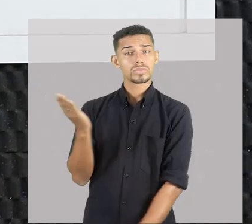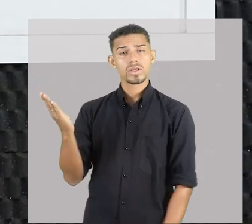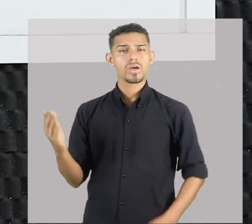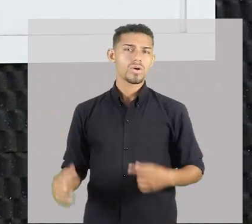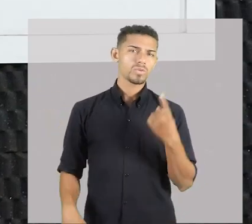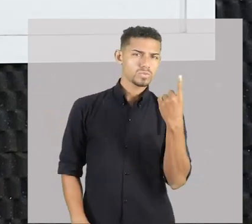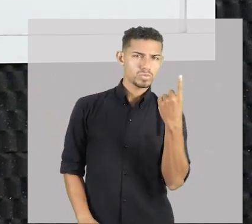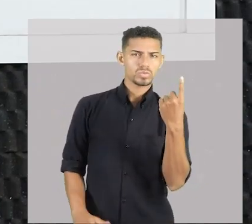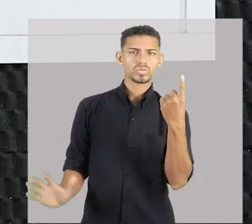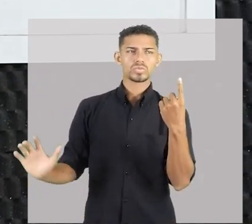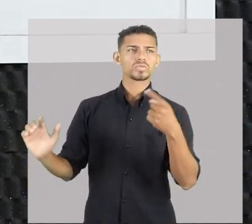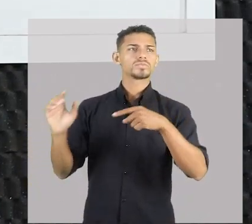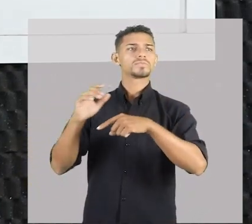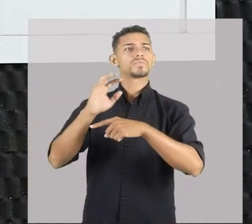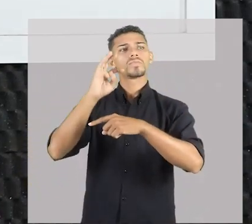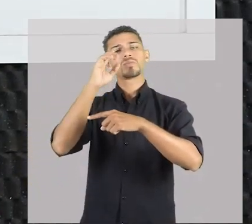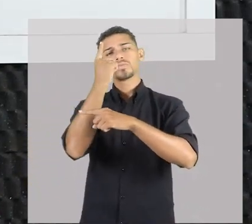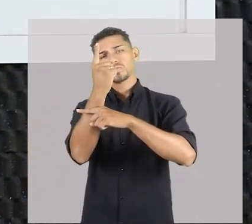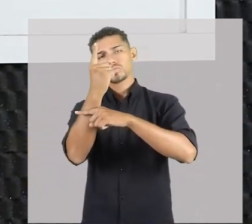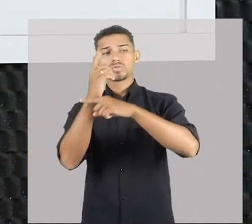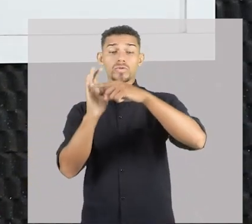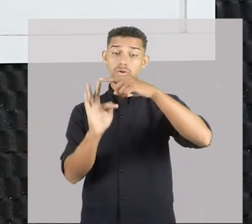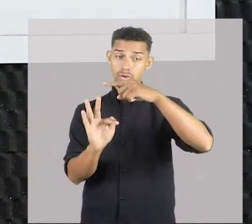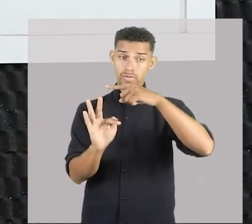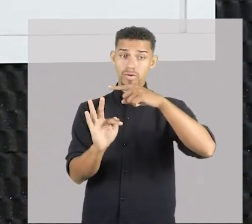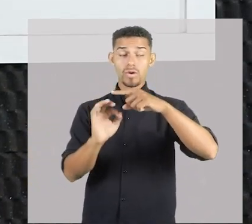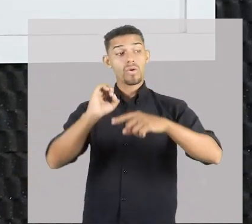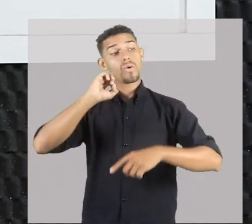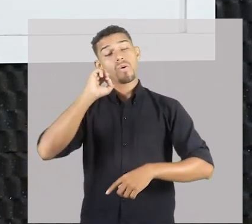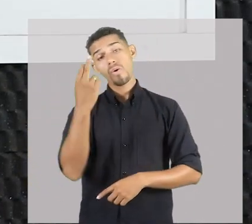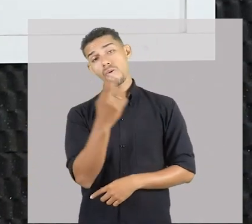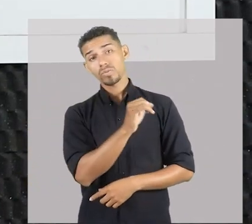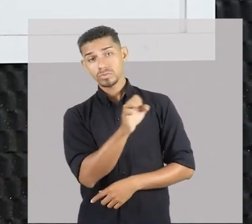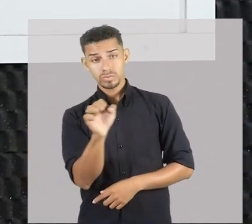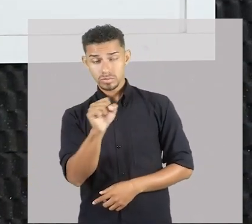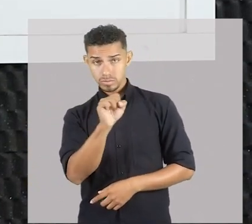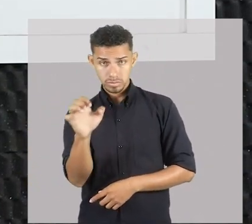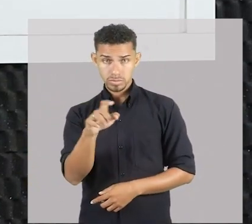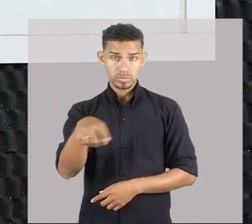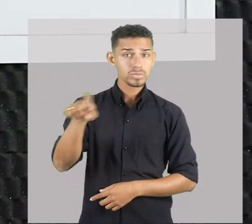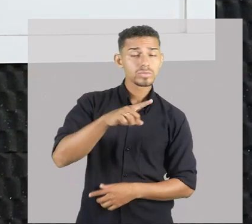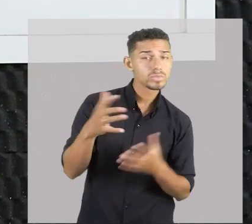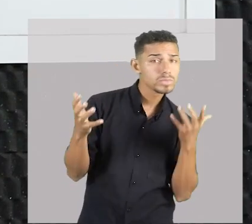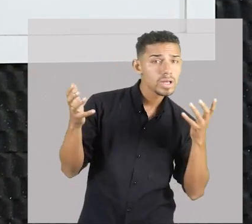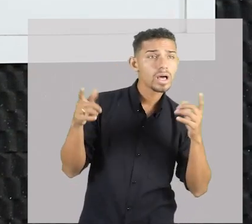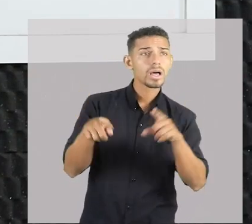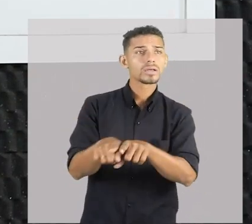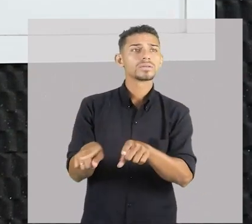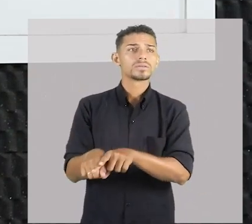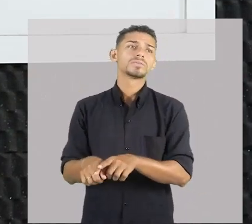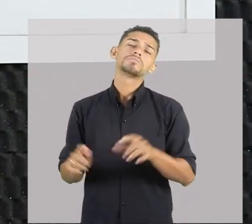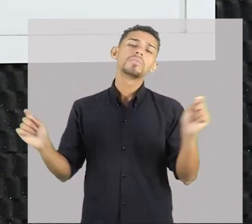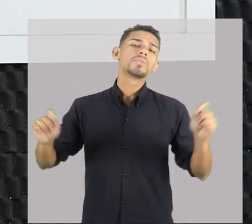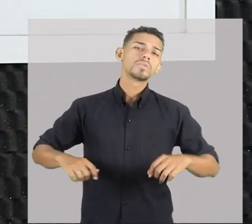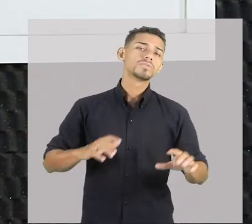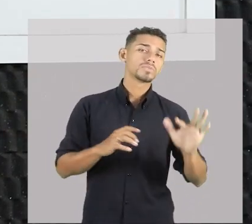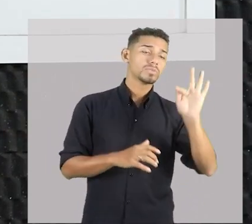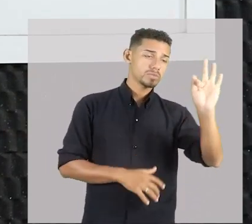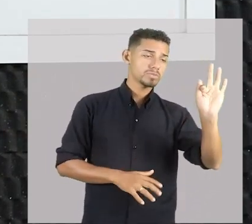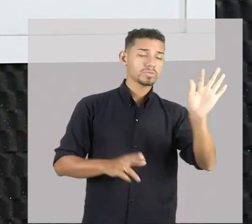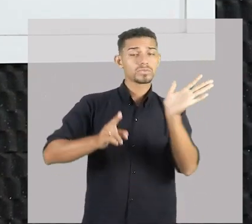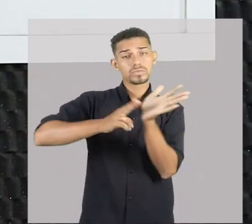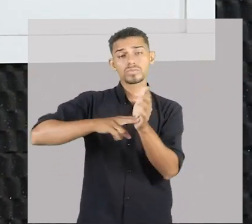1 sobre a frequência. Ou, se vocês quiserem, a frequência também pode ser